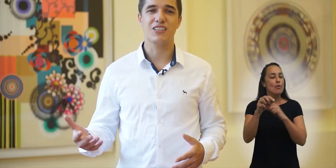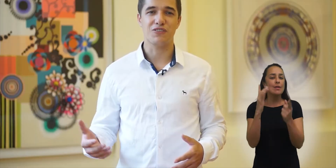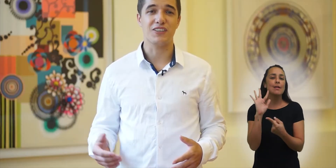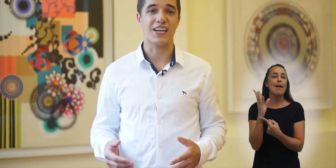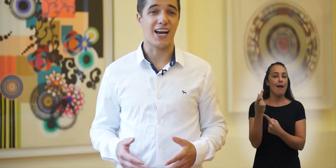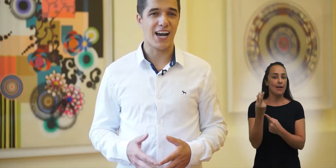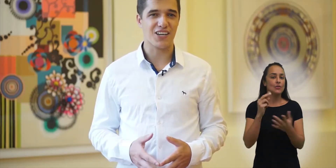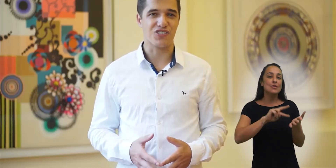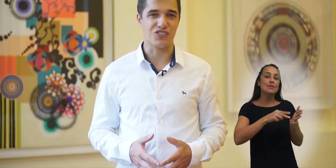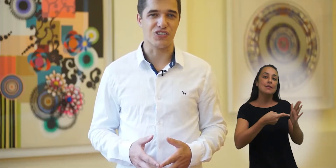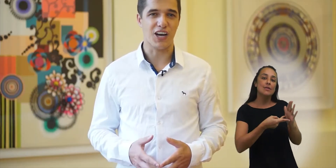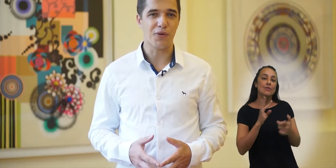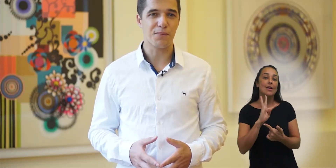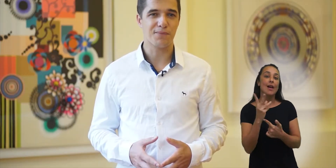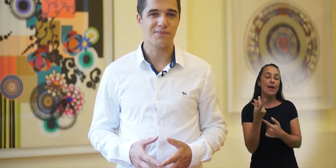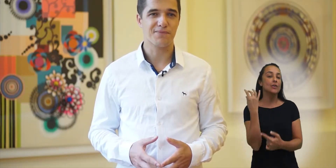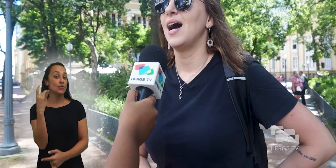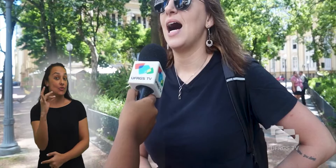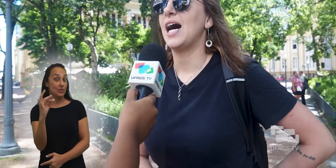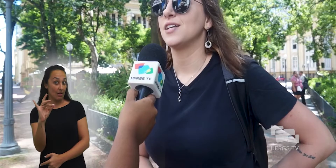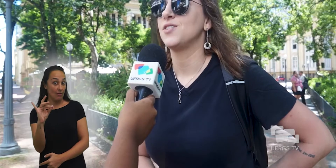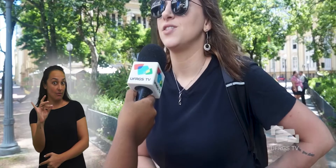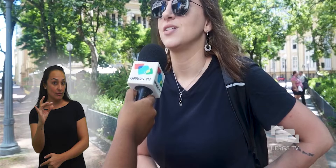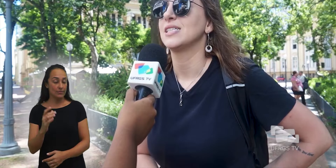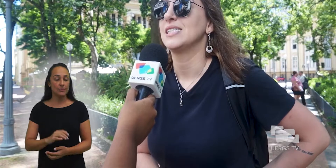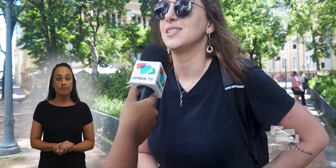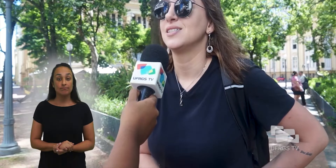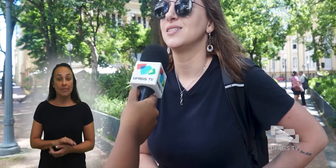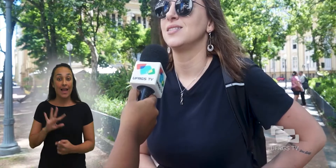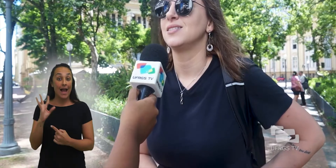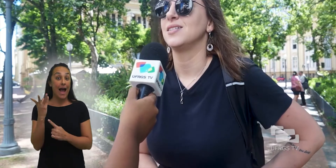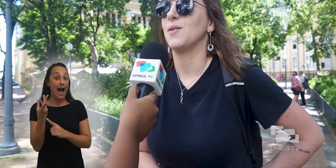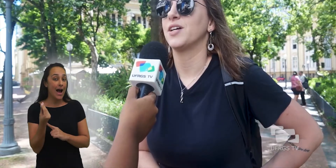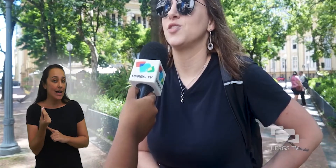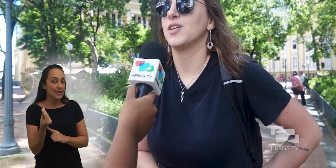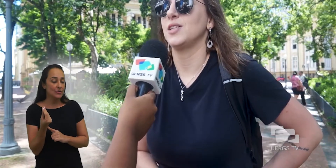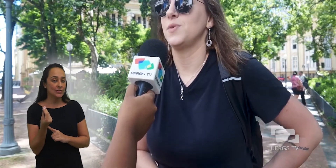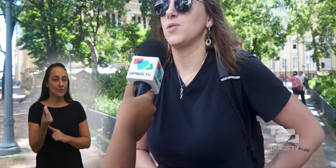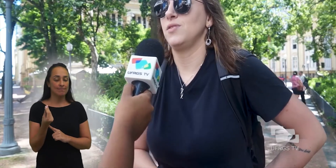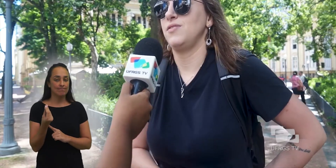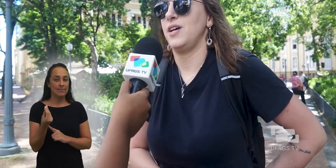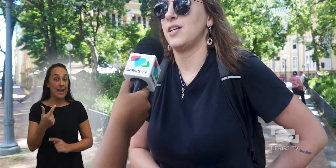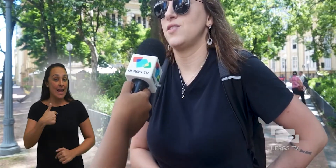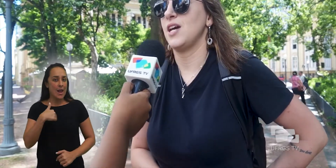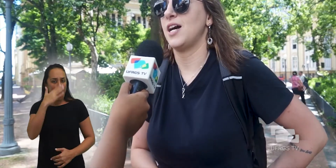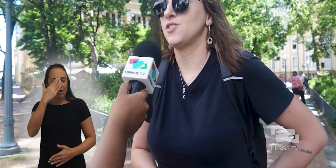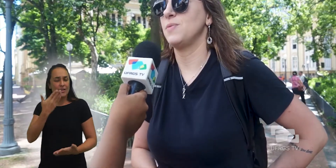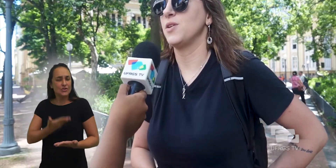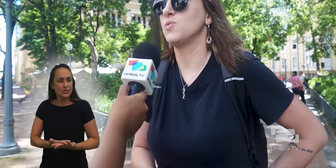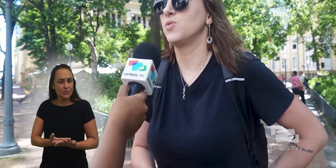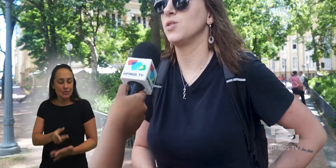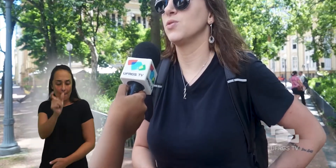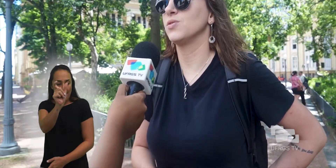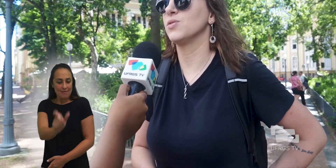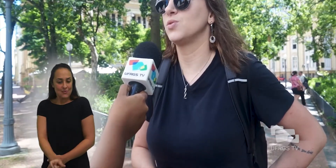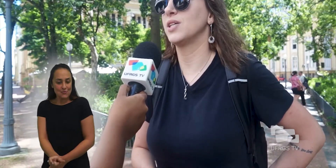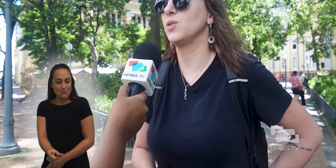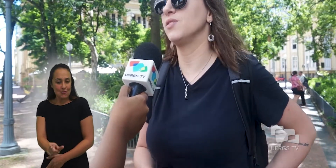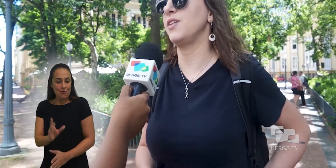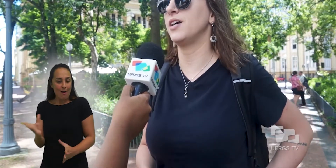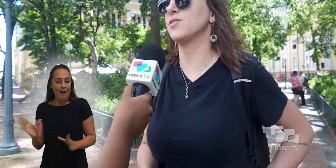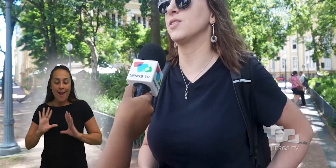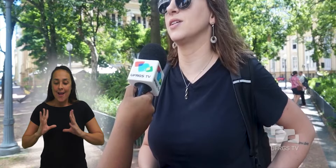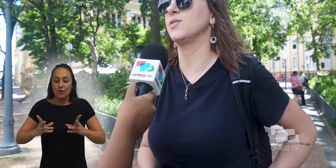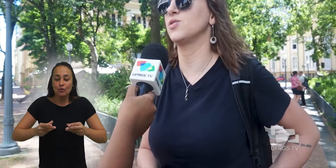o que significa arte digital? Arte. Eu acredito que cada pessoa é um universo e a arte depende muito do